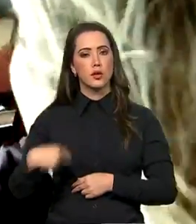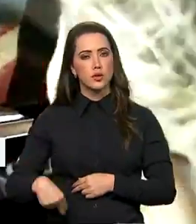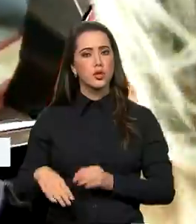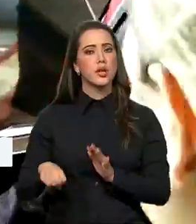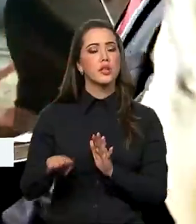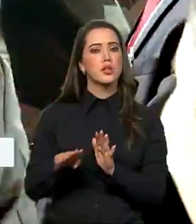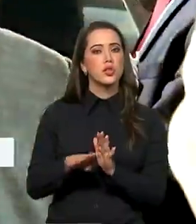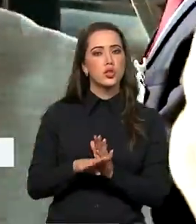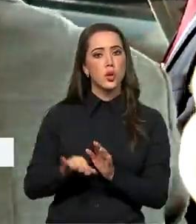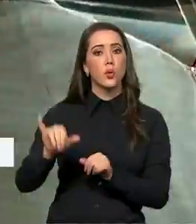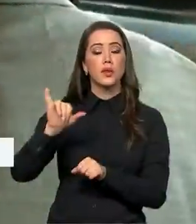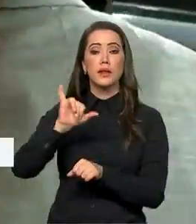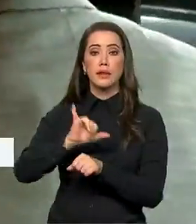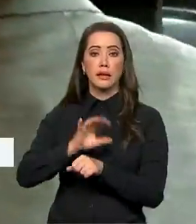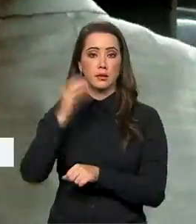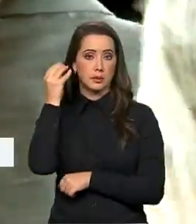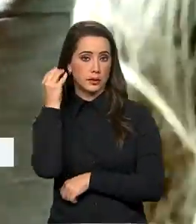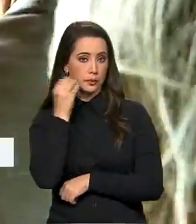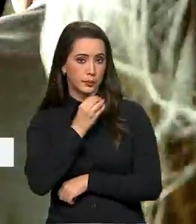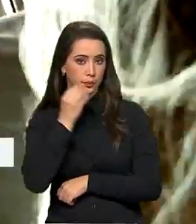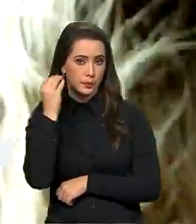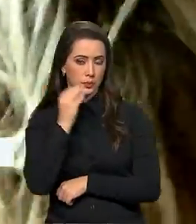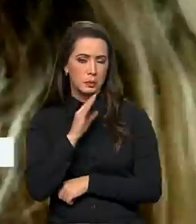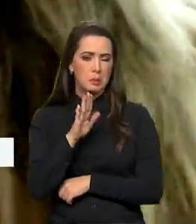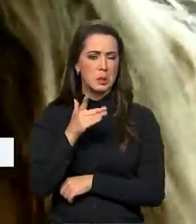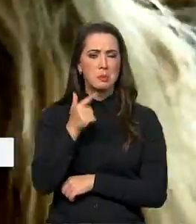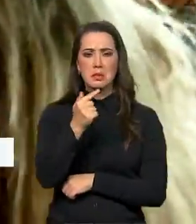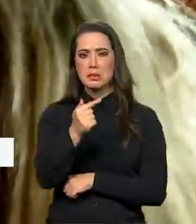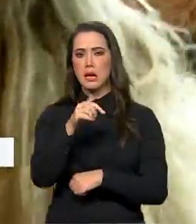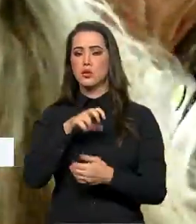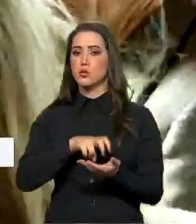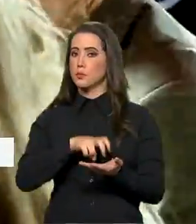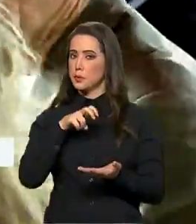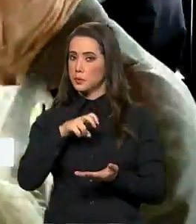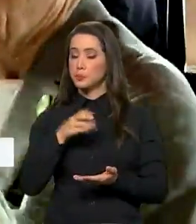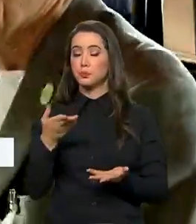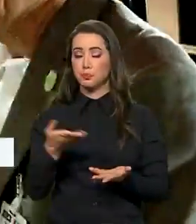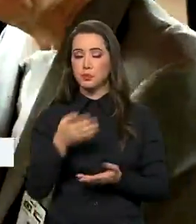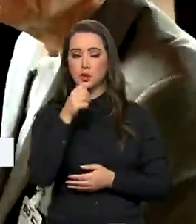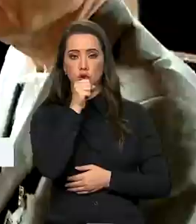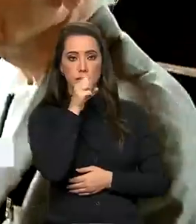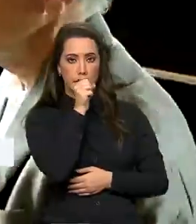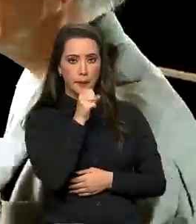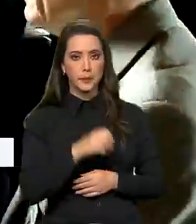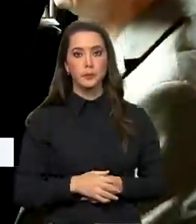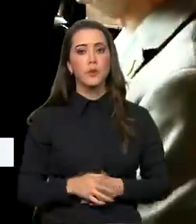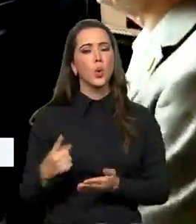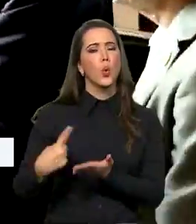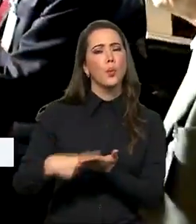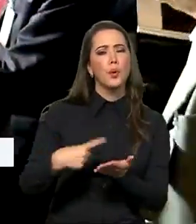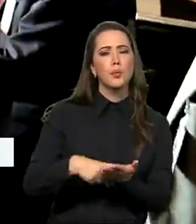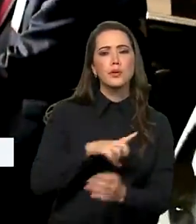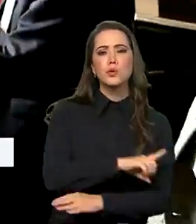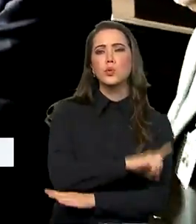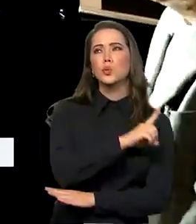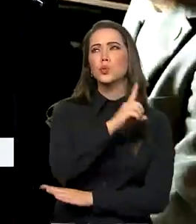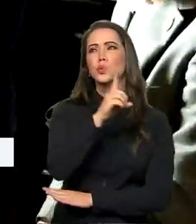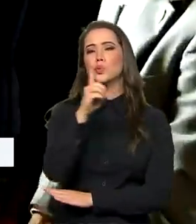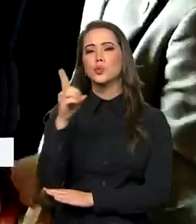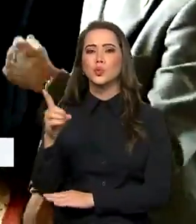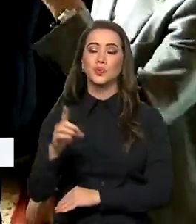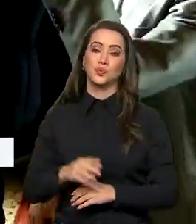Abu Dhabi, capital dos Emirados Árabes Unidos, por volta das 7 da manhã de sábado e cumpriu agenda durante todo o